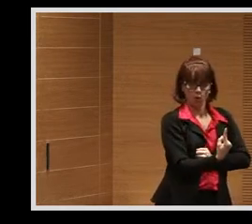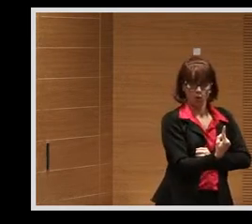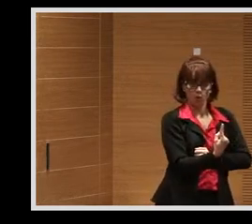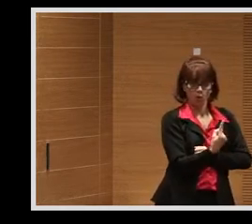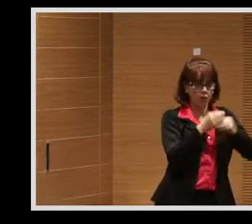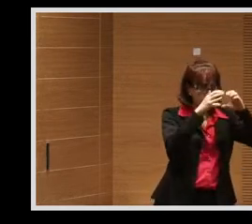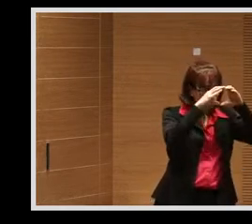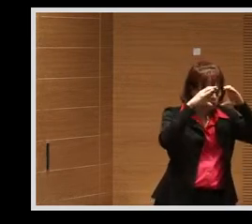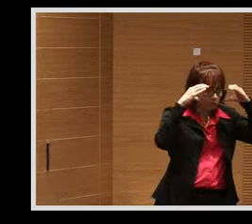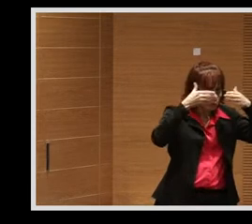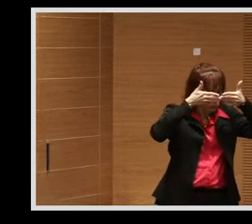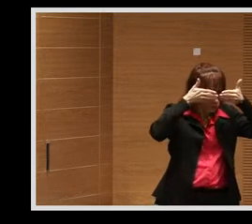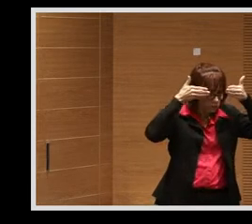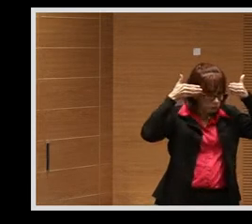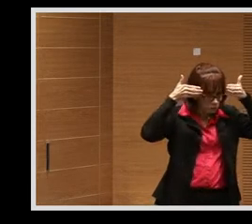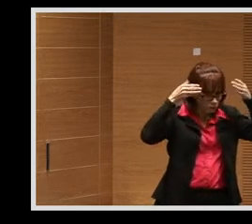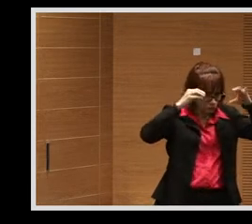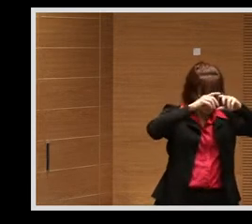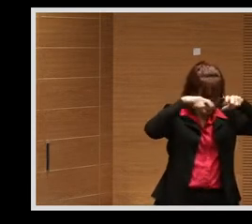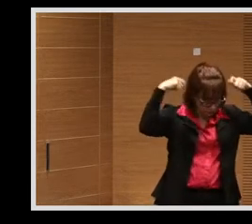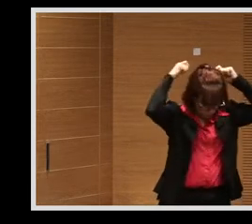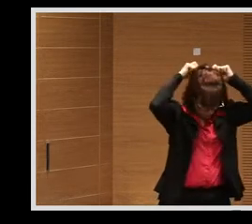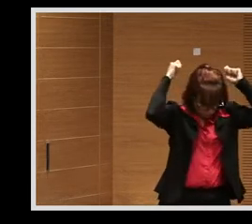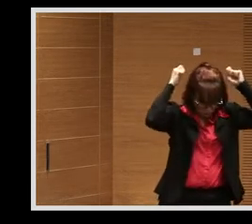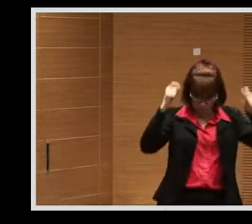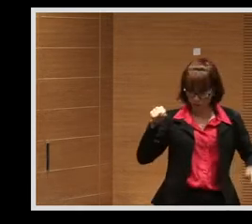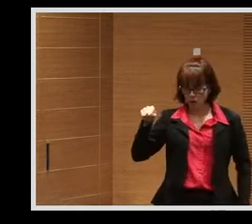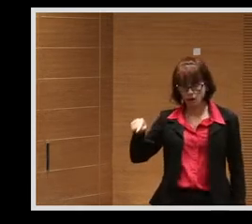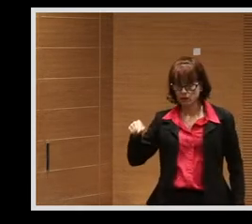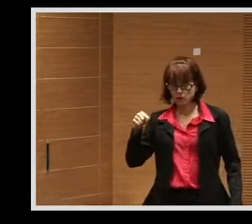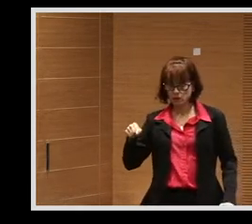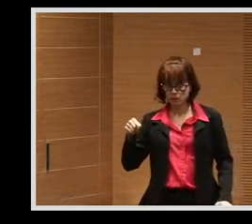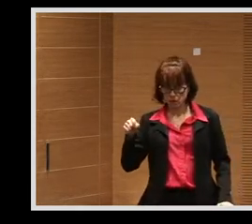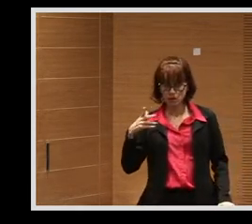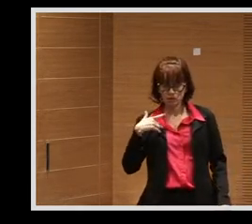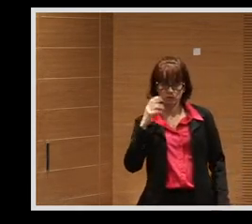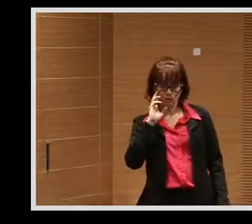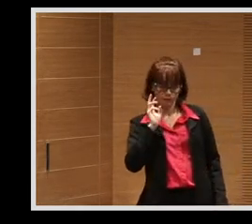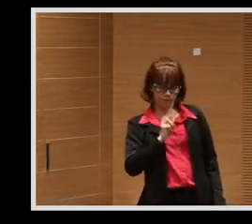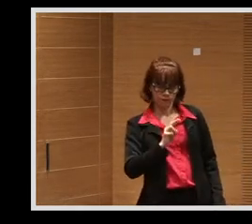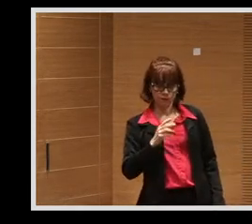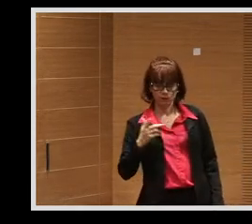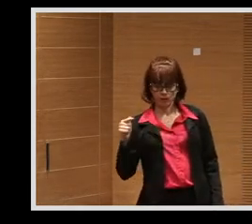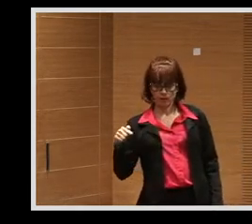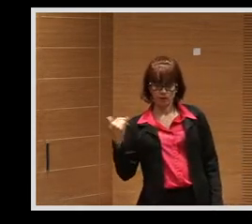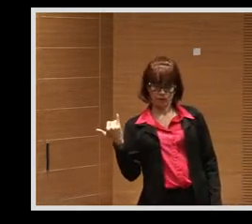e o outro que não está vendado vai dizer para o que está vendado